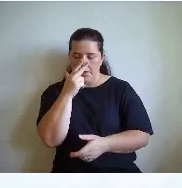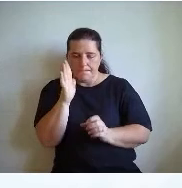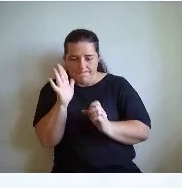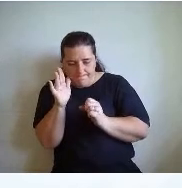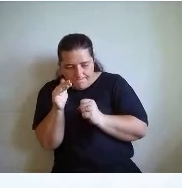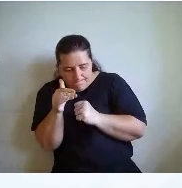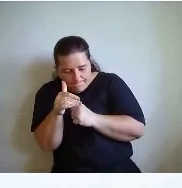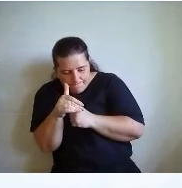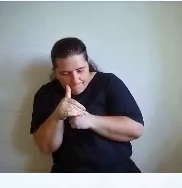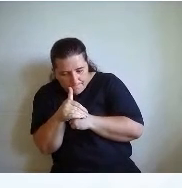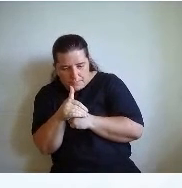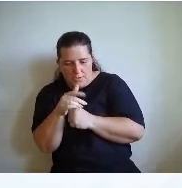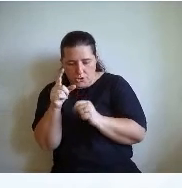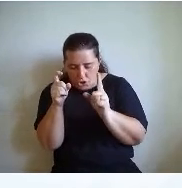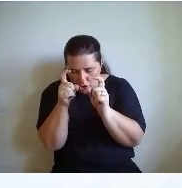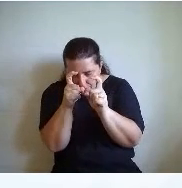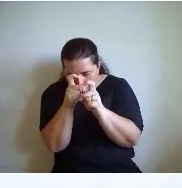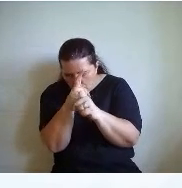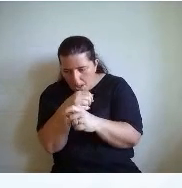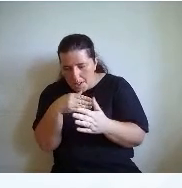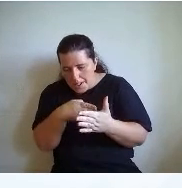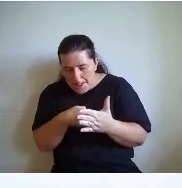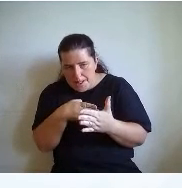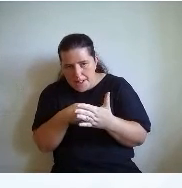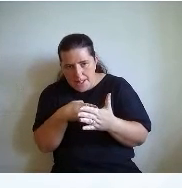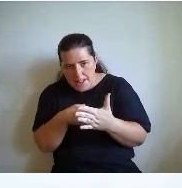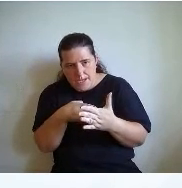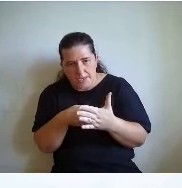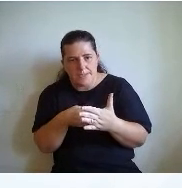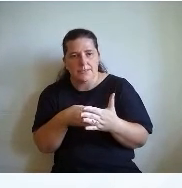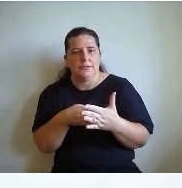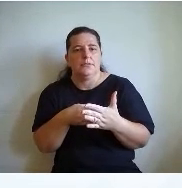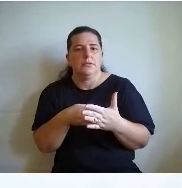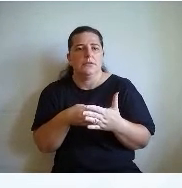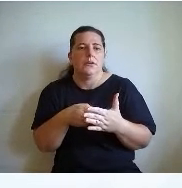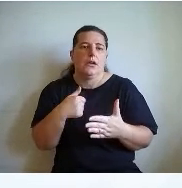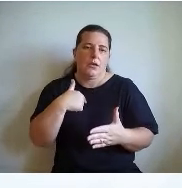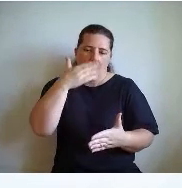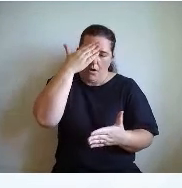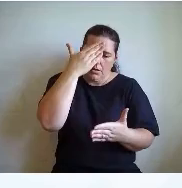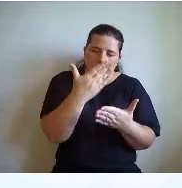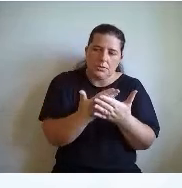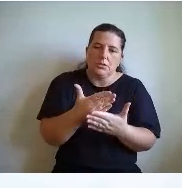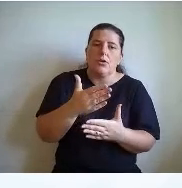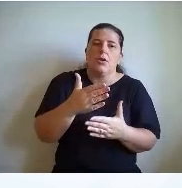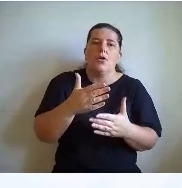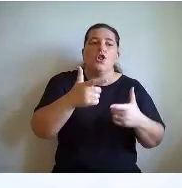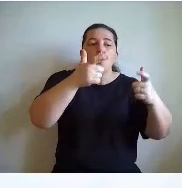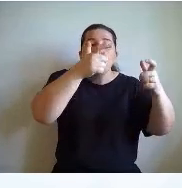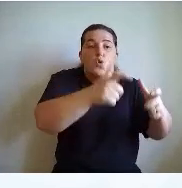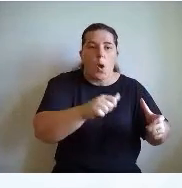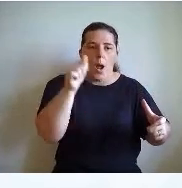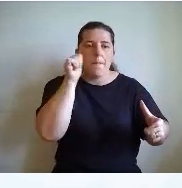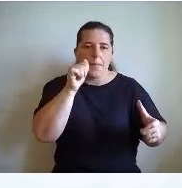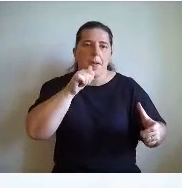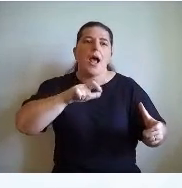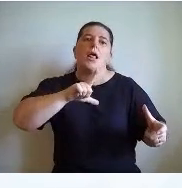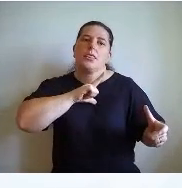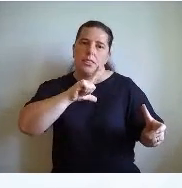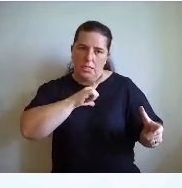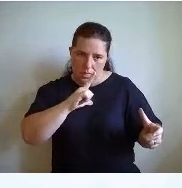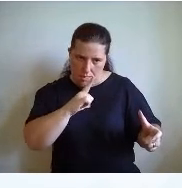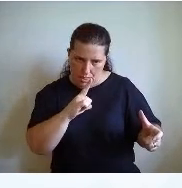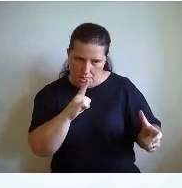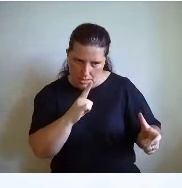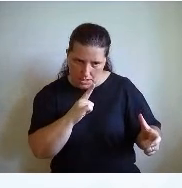vida, nas suas dificuldades. Então, eu acho que espaço para a mulher é o que mais tem. Se ela vier,